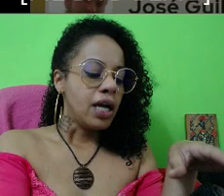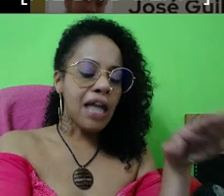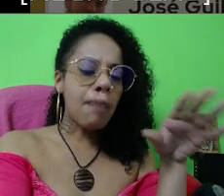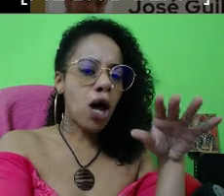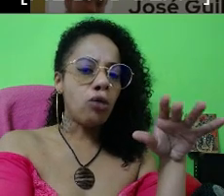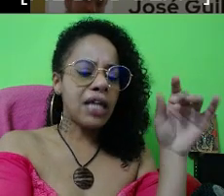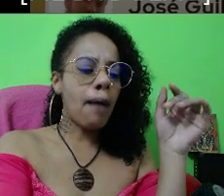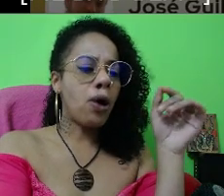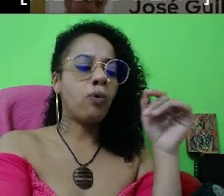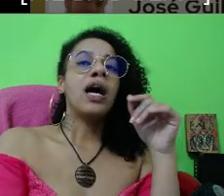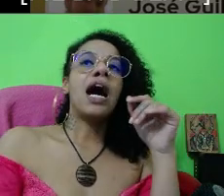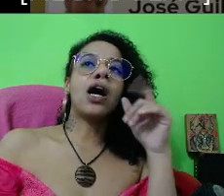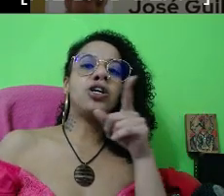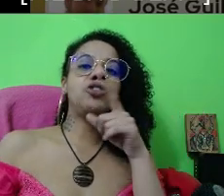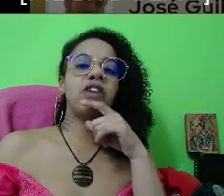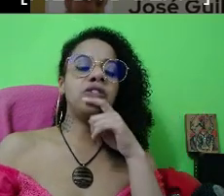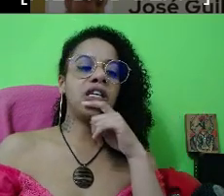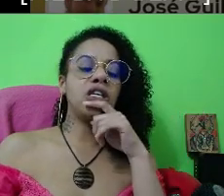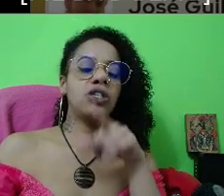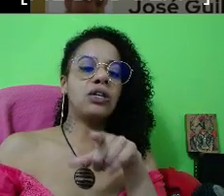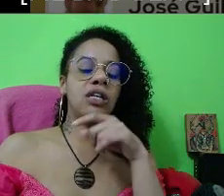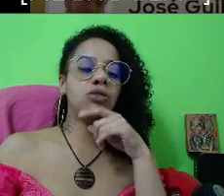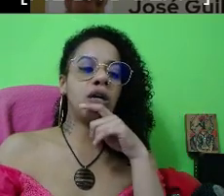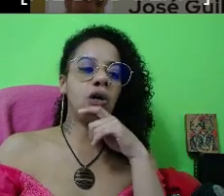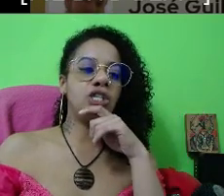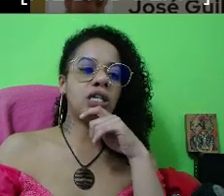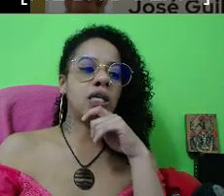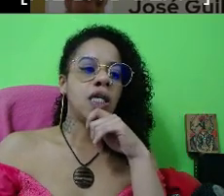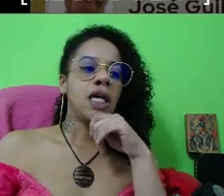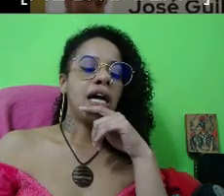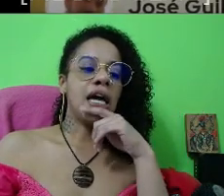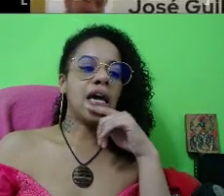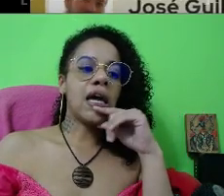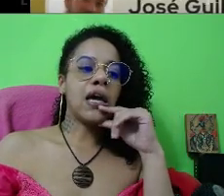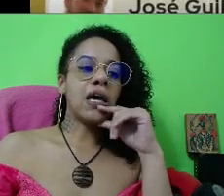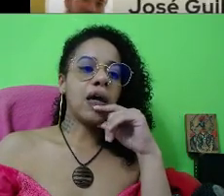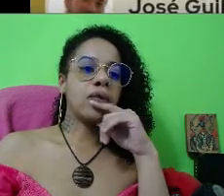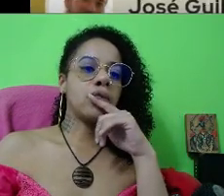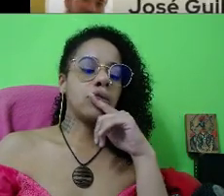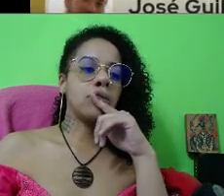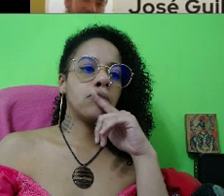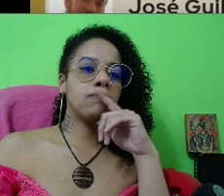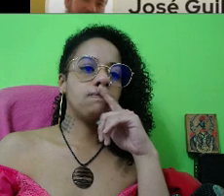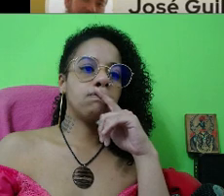tá bom tá bom agora eu te falo o seguinte dentro da tua lógica é